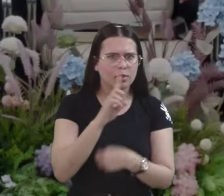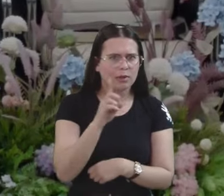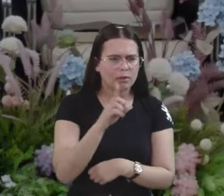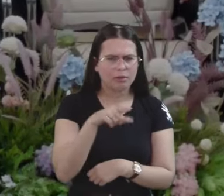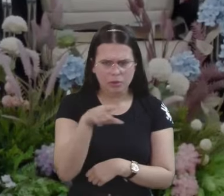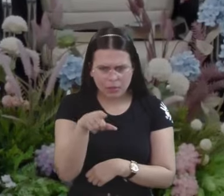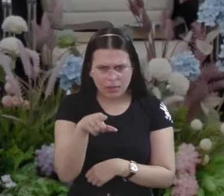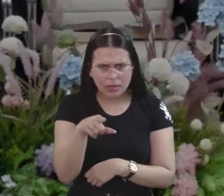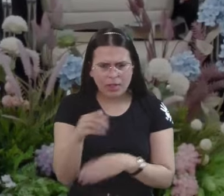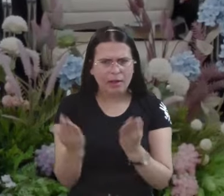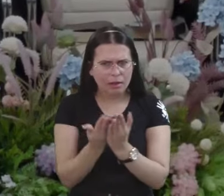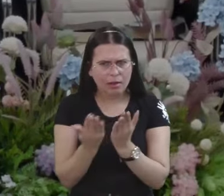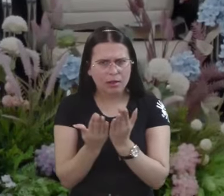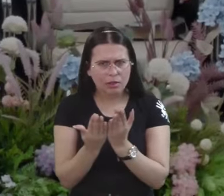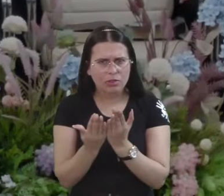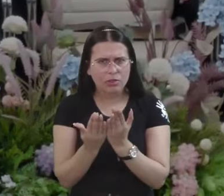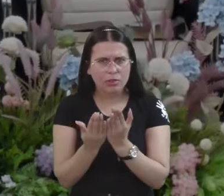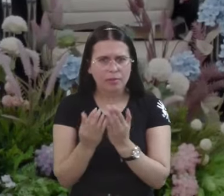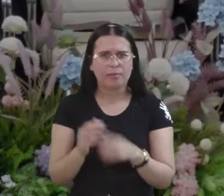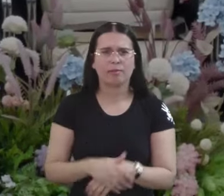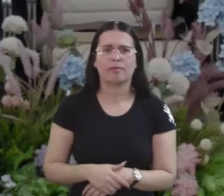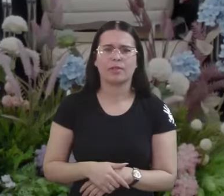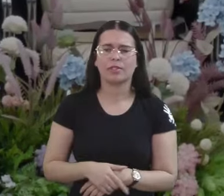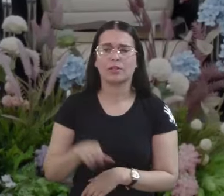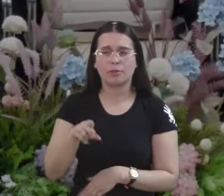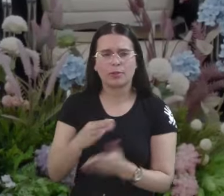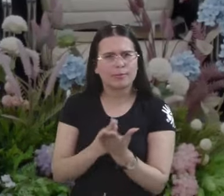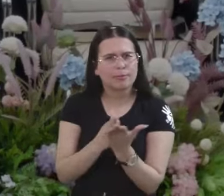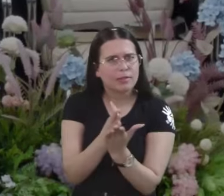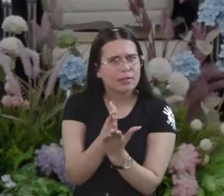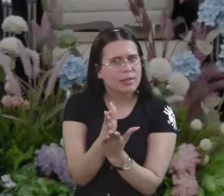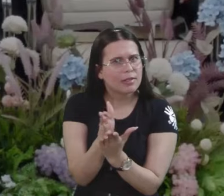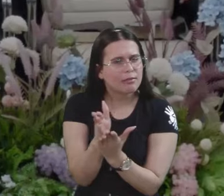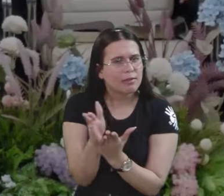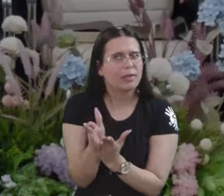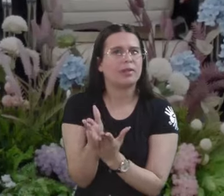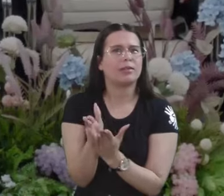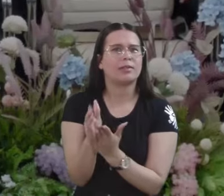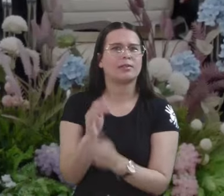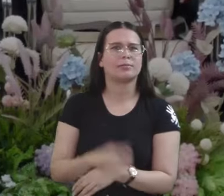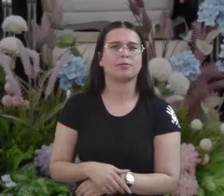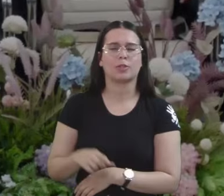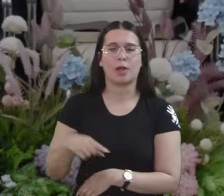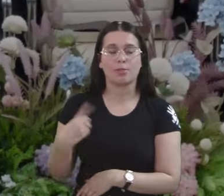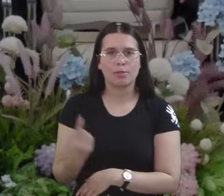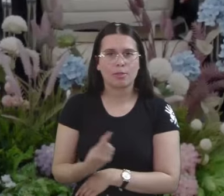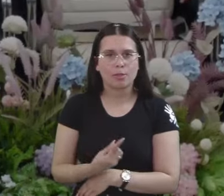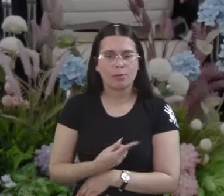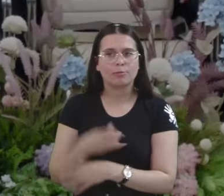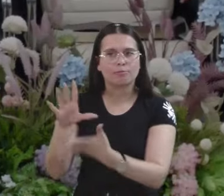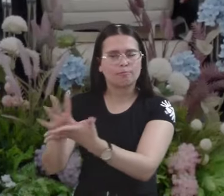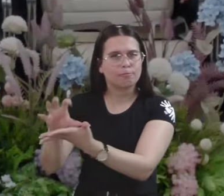mesmo? Se sair, se você se desviar, a gente te pega.